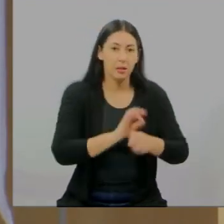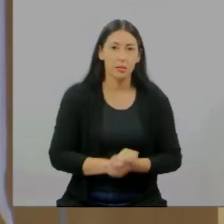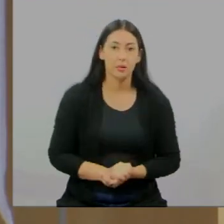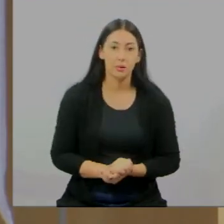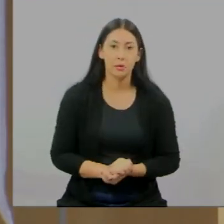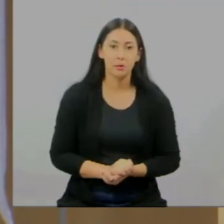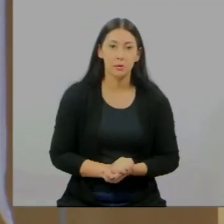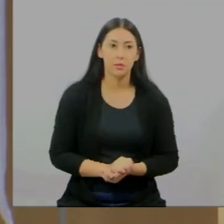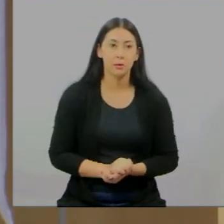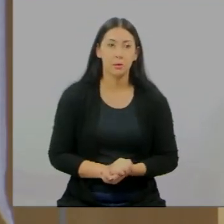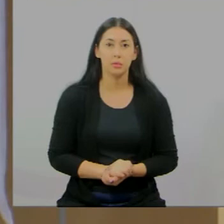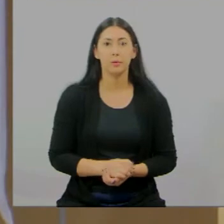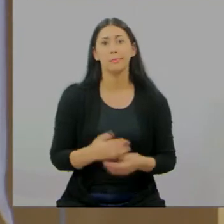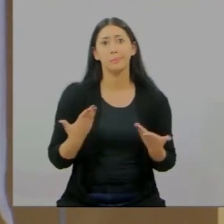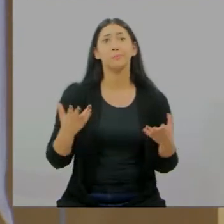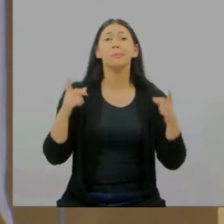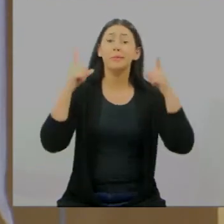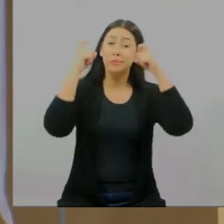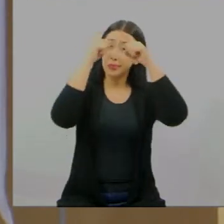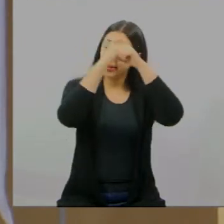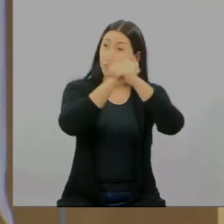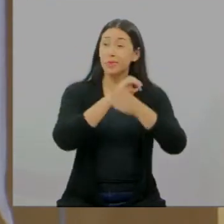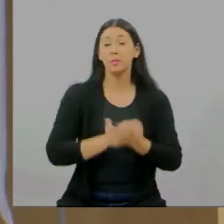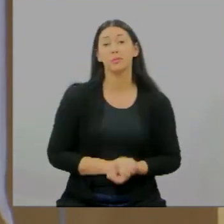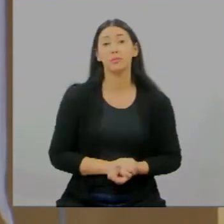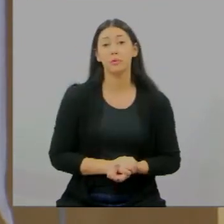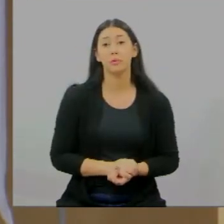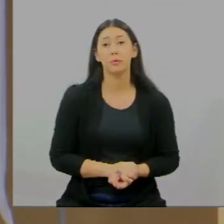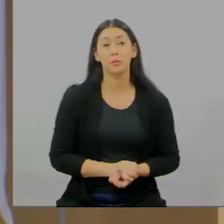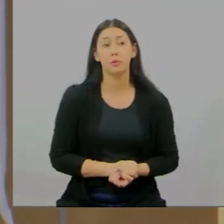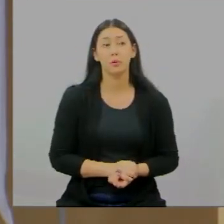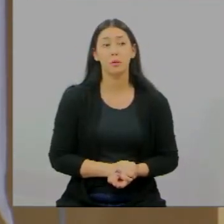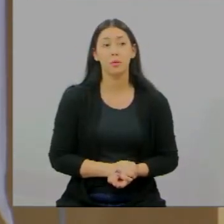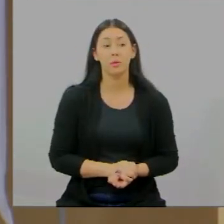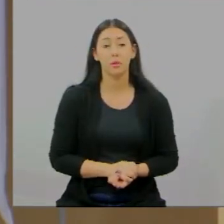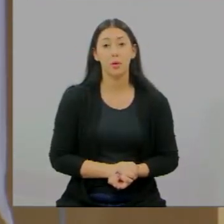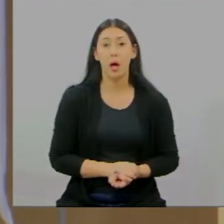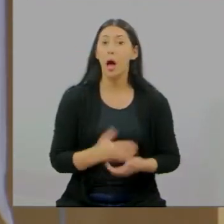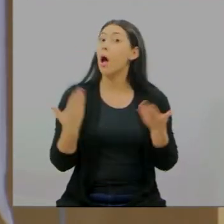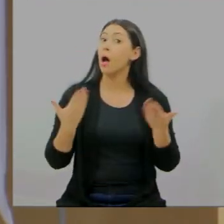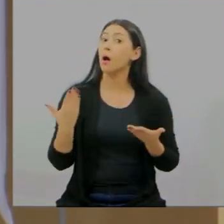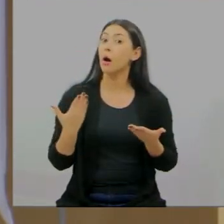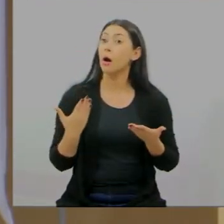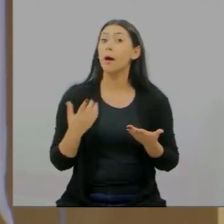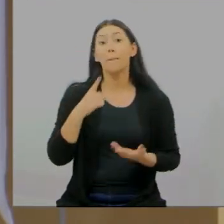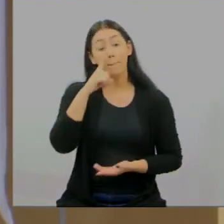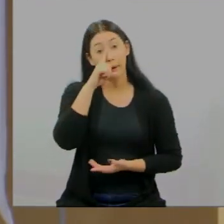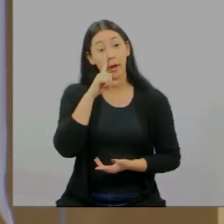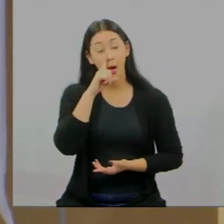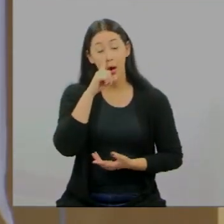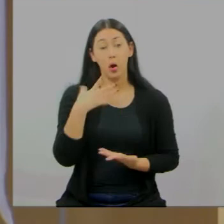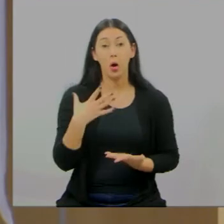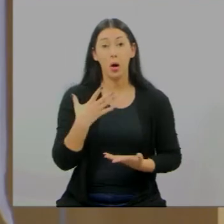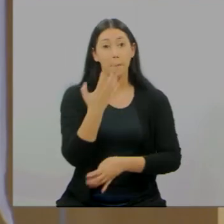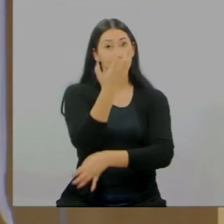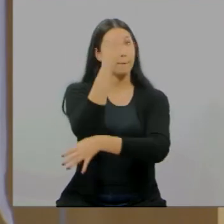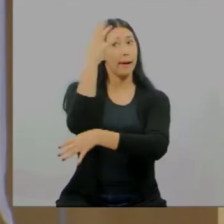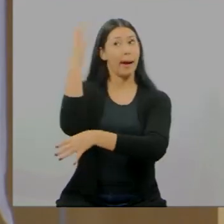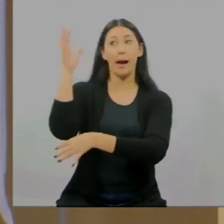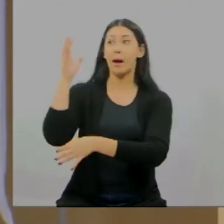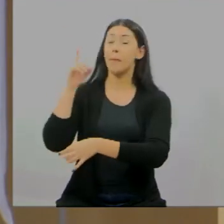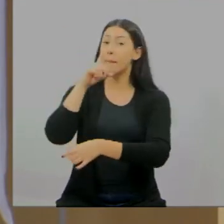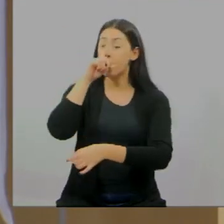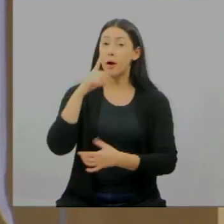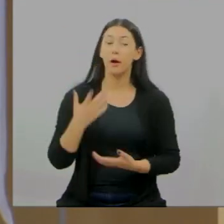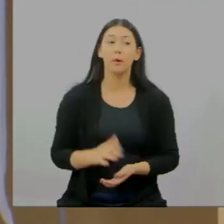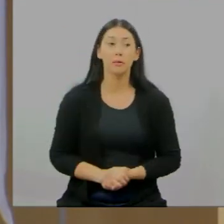Então é difícil. Então está aí, mais uma vez posta. Agora comprometeu a árvore. Antes era só para